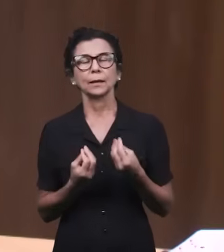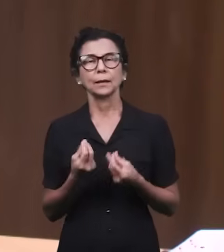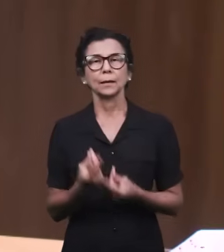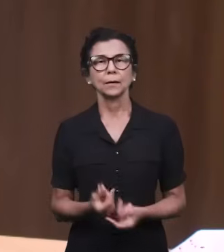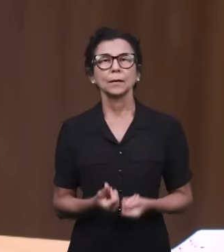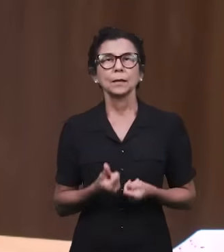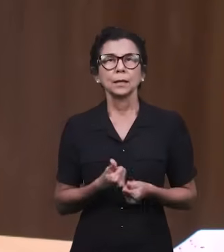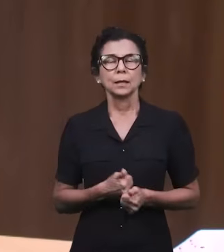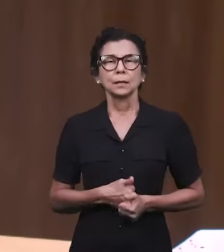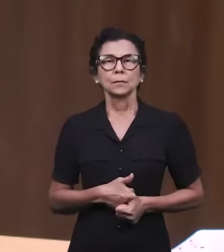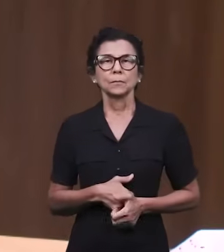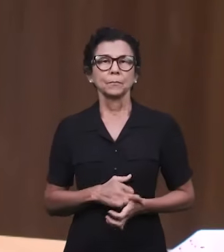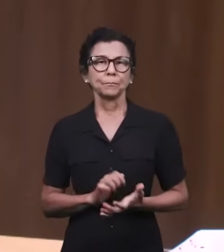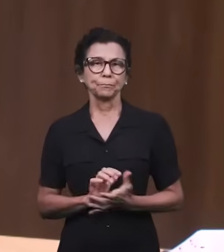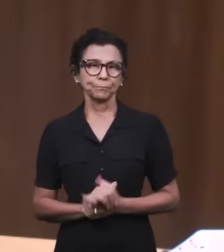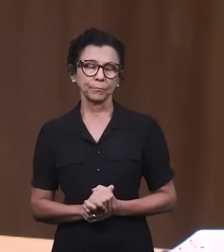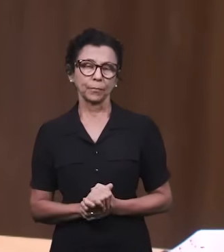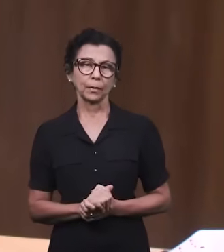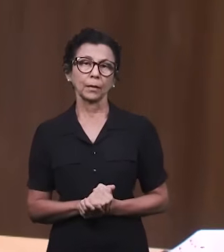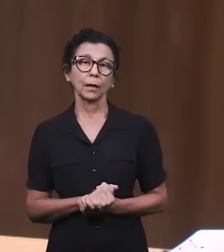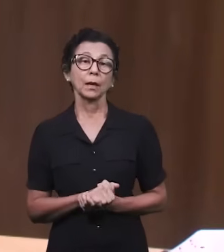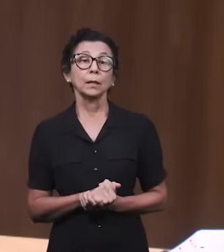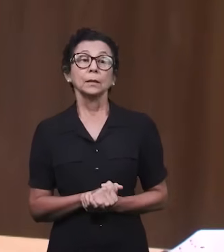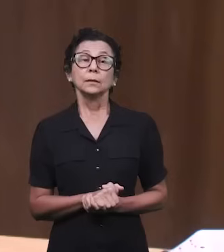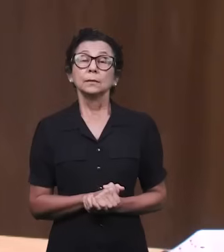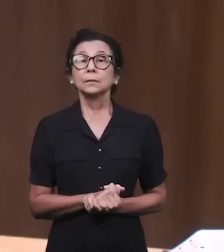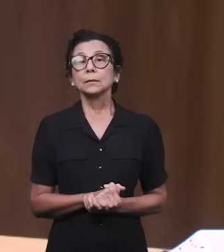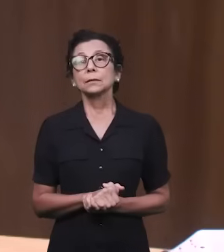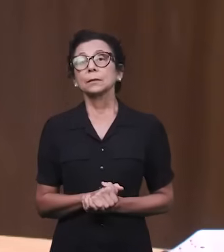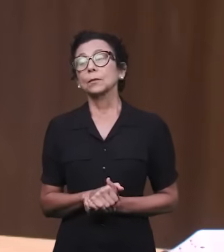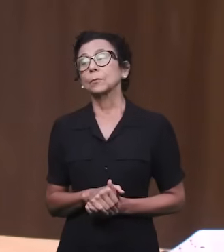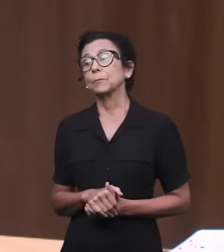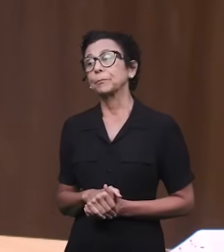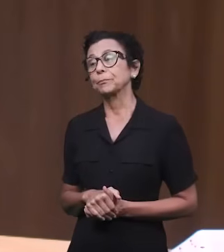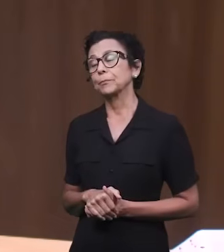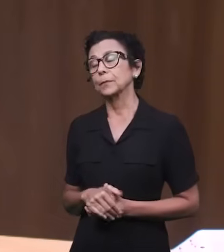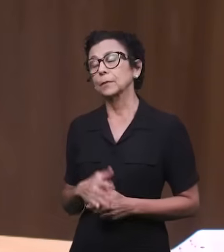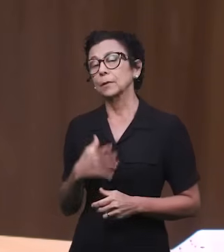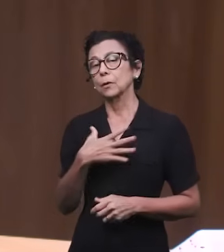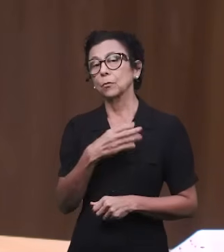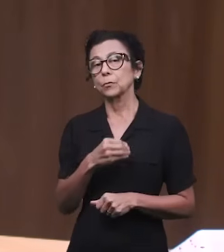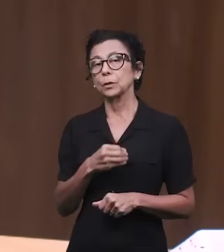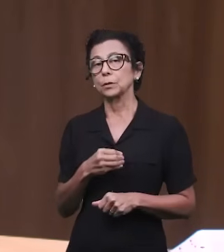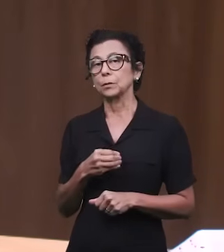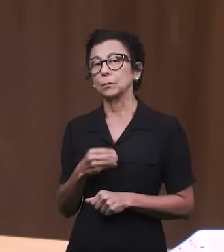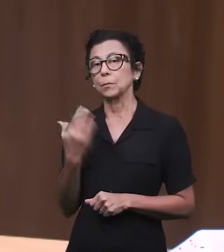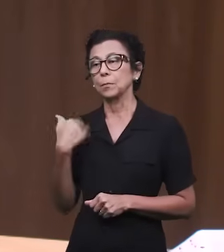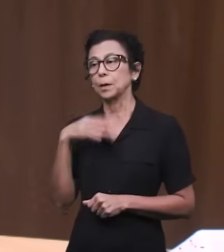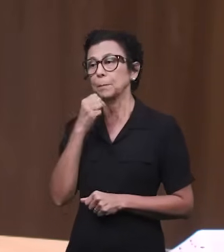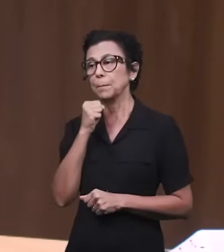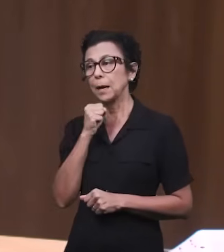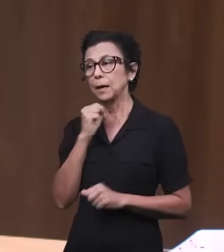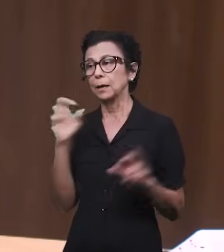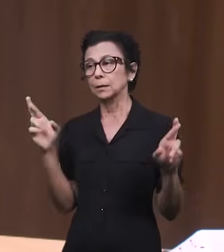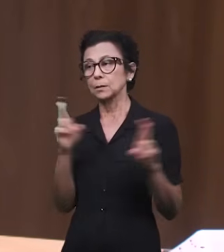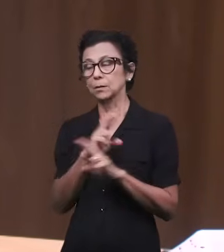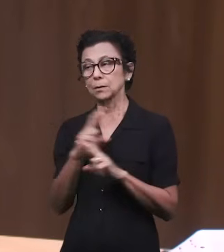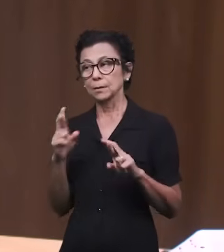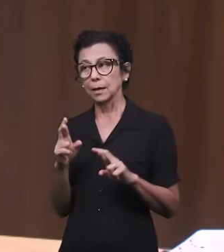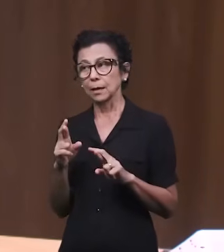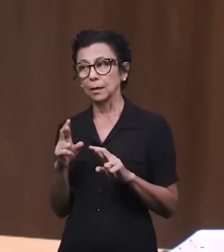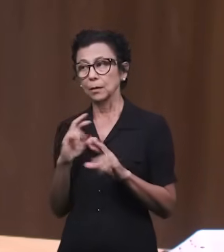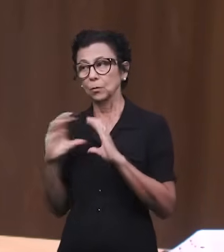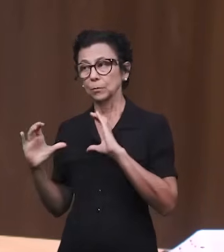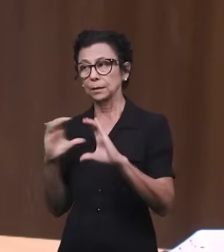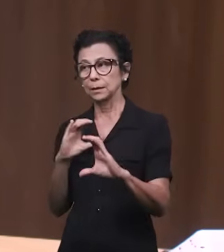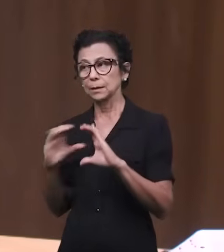a forma correta de conversar com os pais. Então, primeira coisa, pais, precisamos juntos